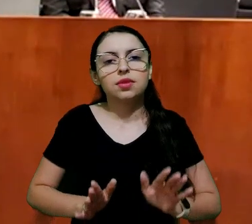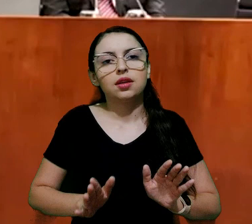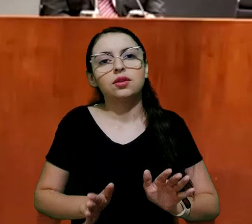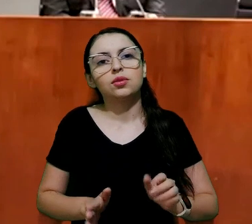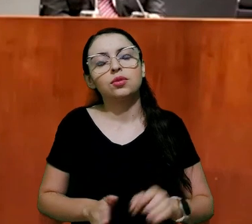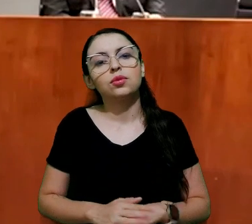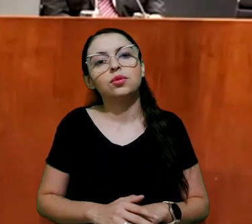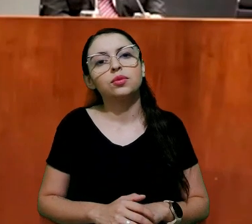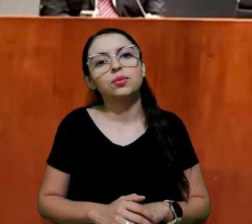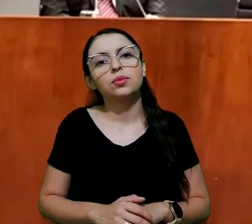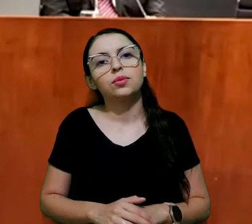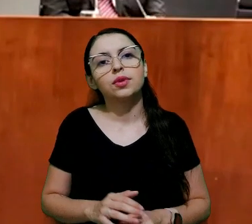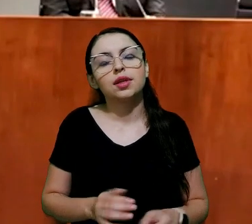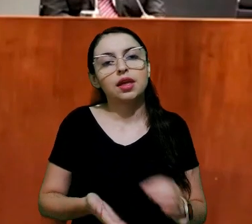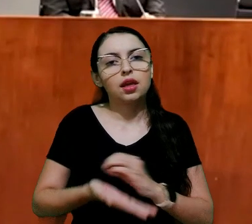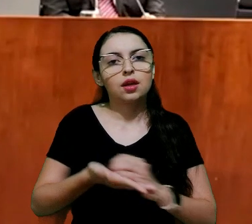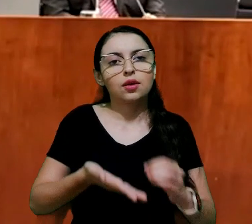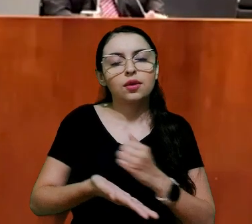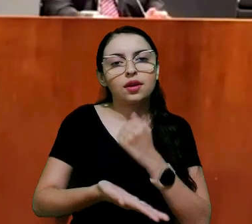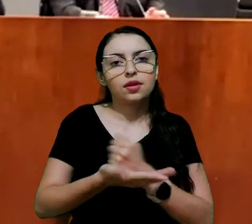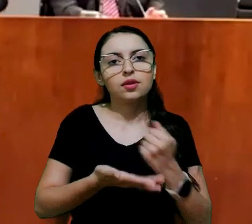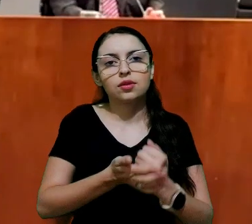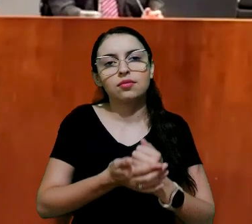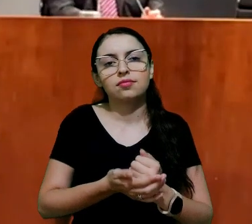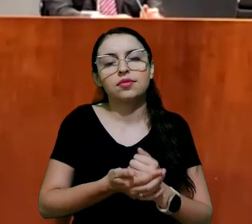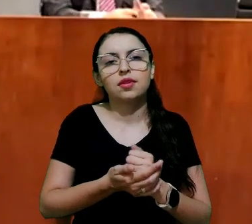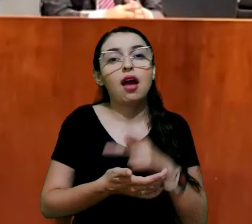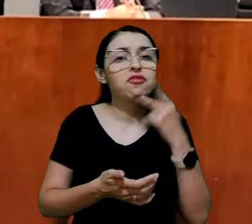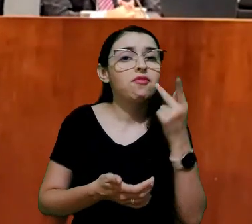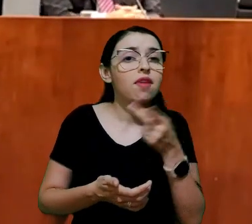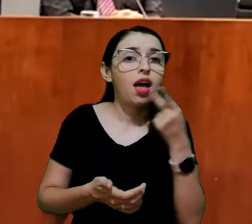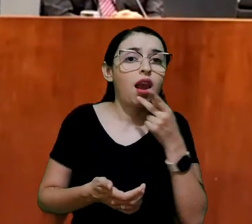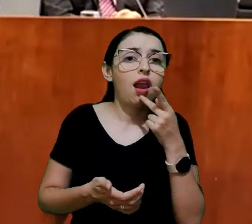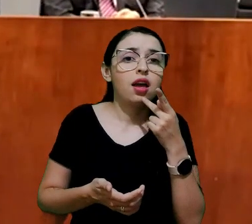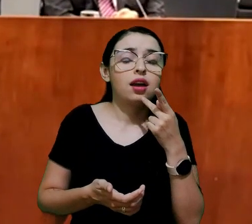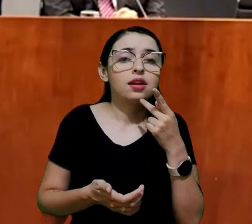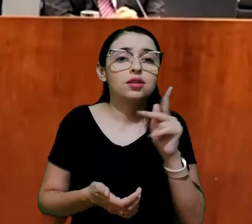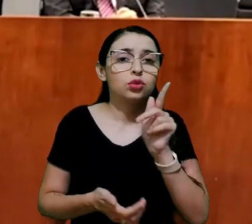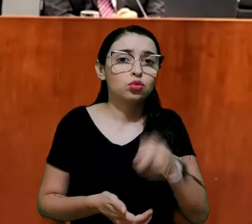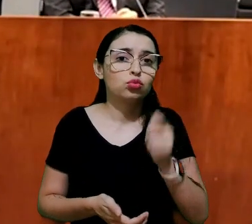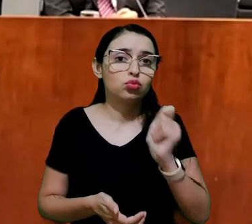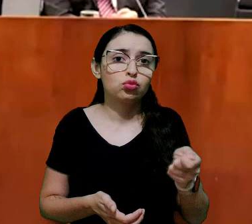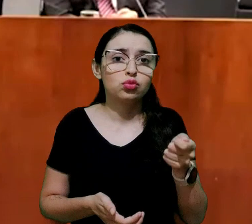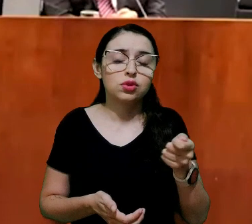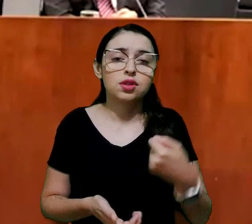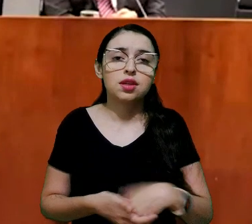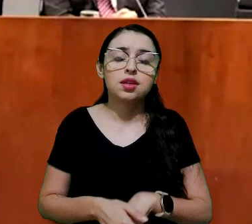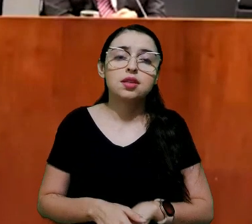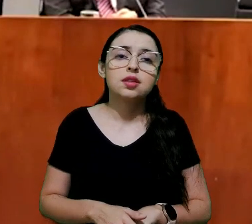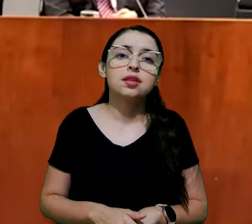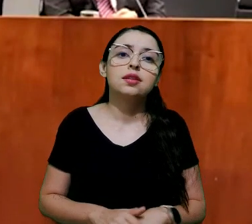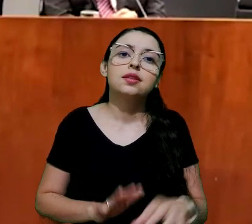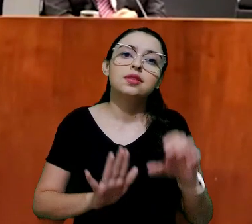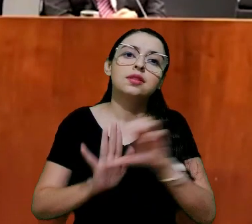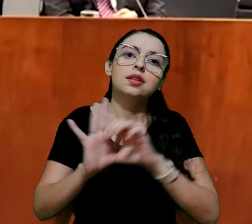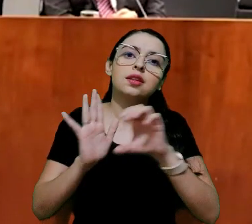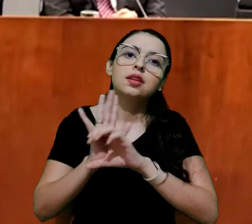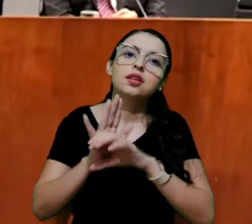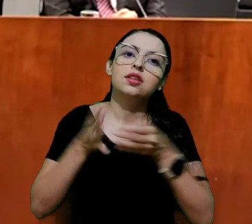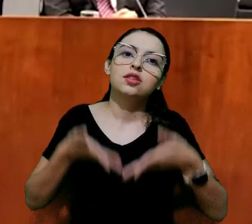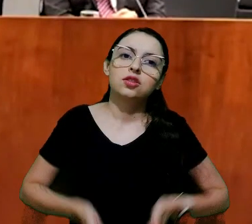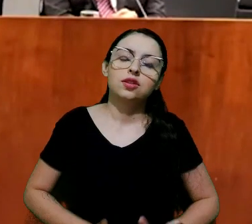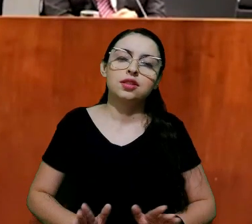goela abaixo do juiz sobre o fato que a certidão estampa. Só que quando vem